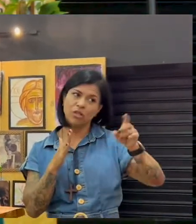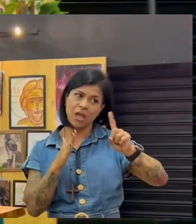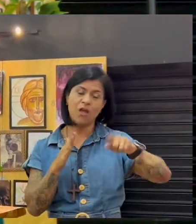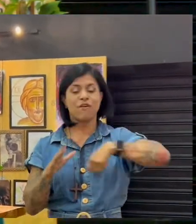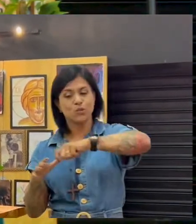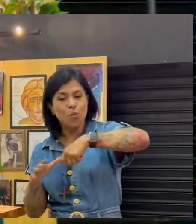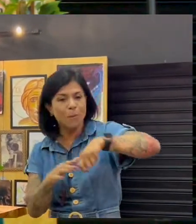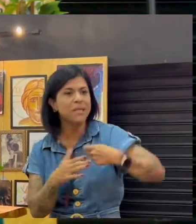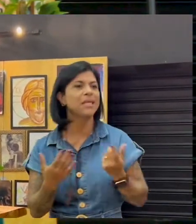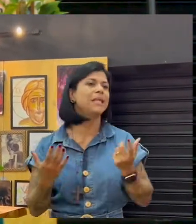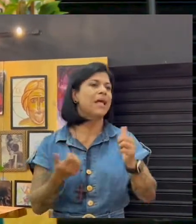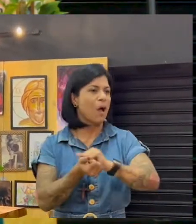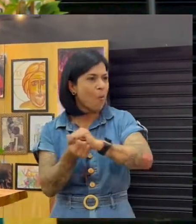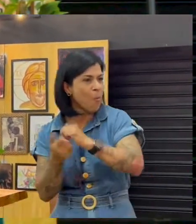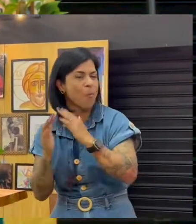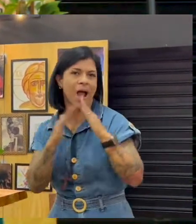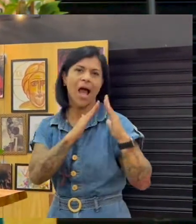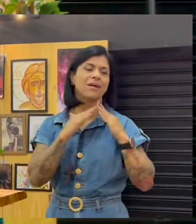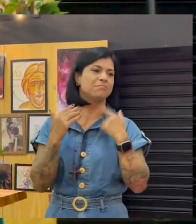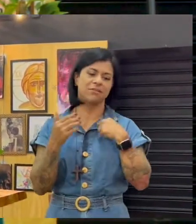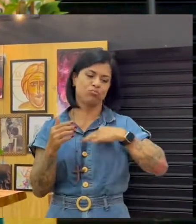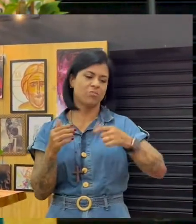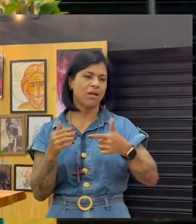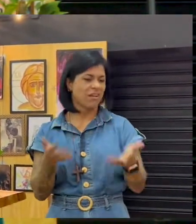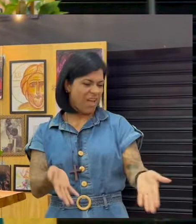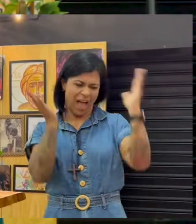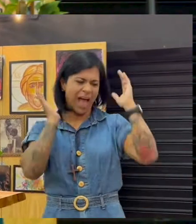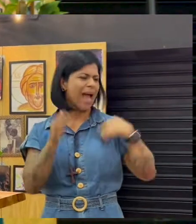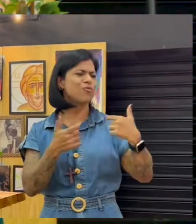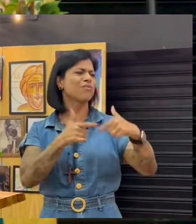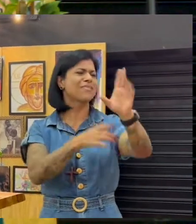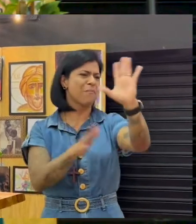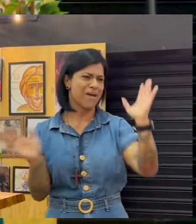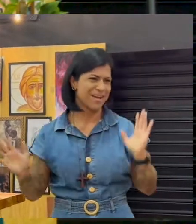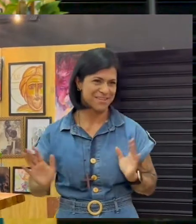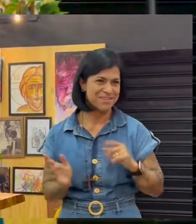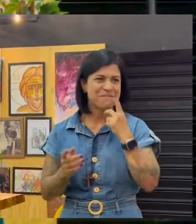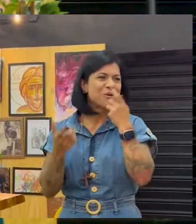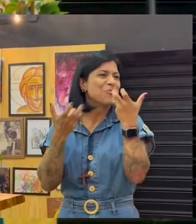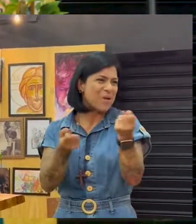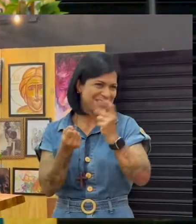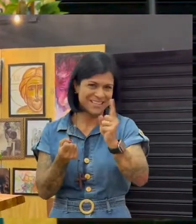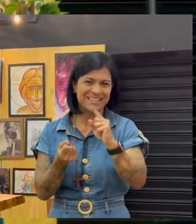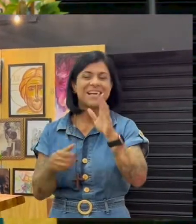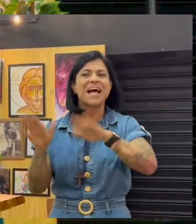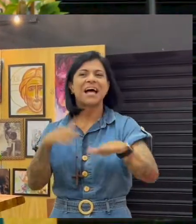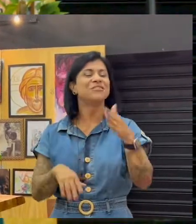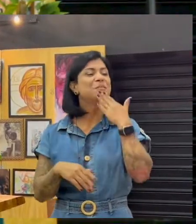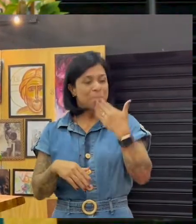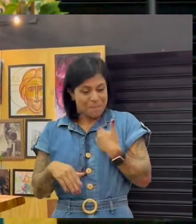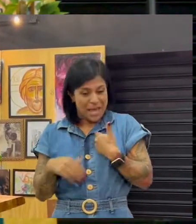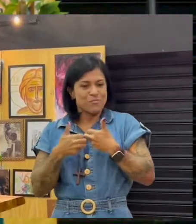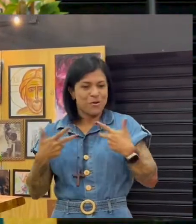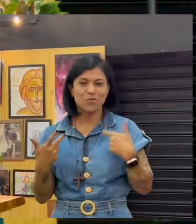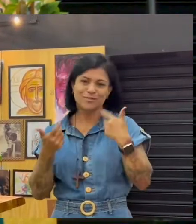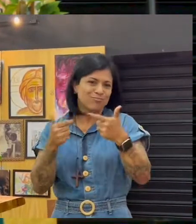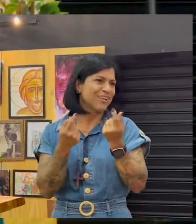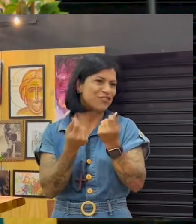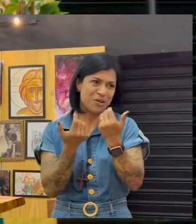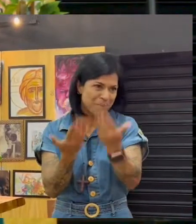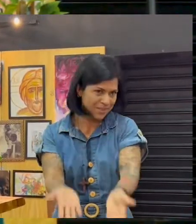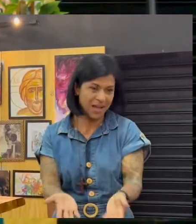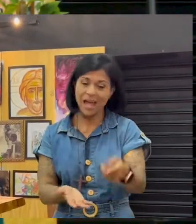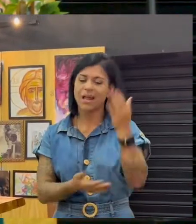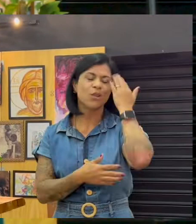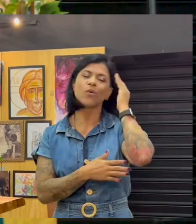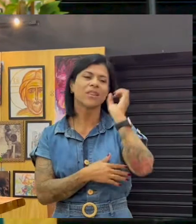gente. Aqui, me diz uma coisa. Se você não dedicasse, mães e pais que estão dentro de casa trabalhando, dedicando a sua criação de filhos, quem ia